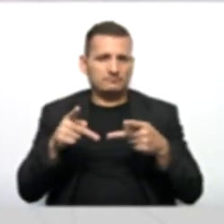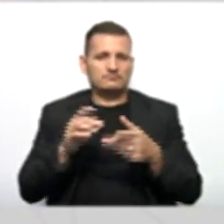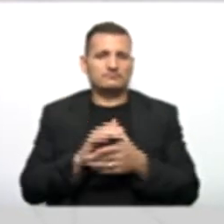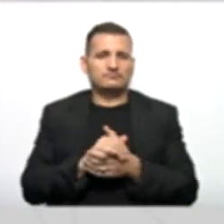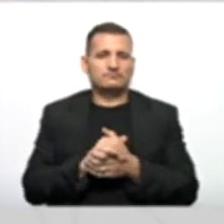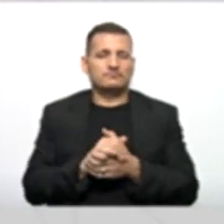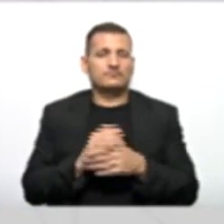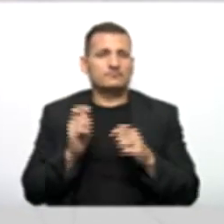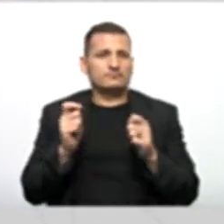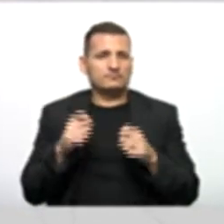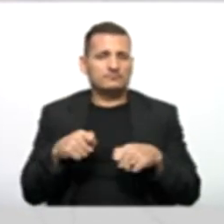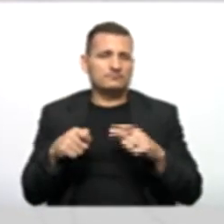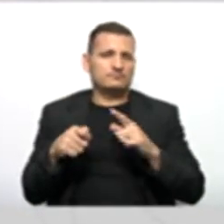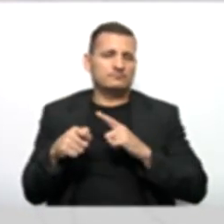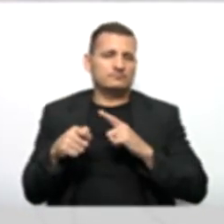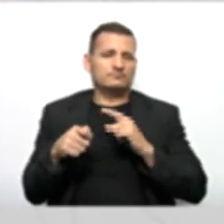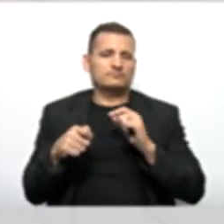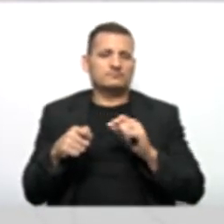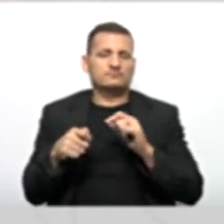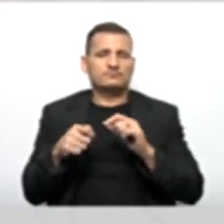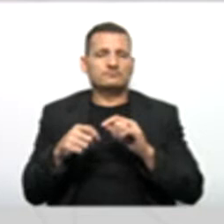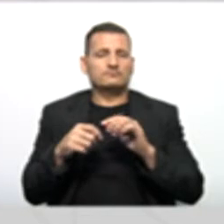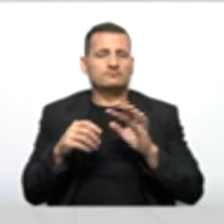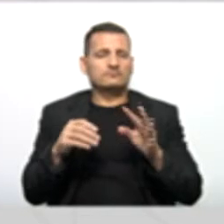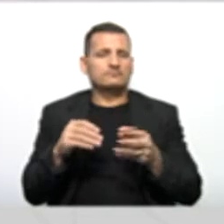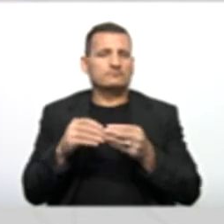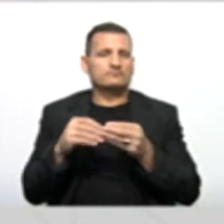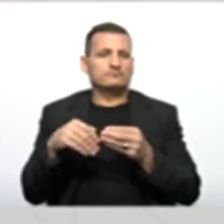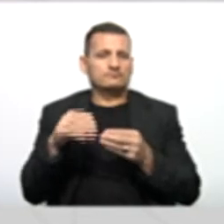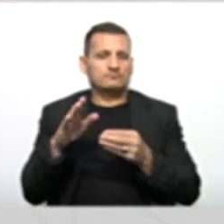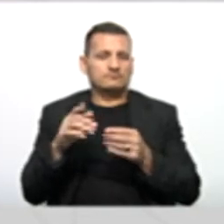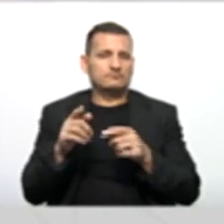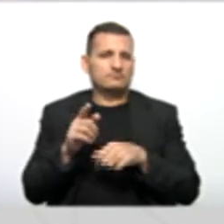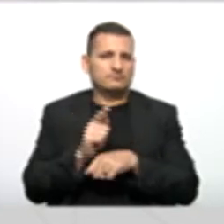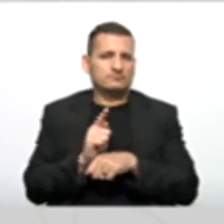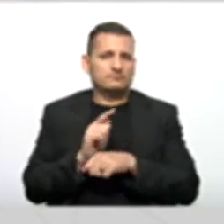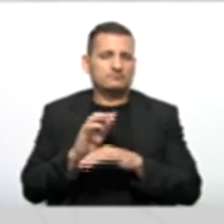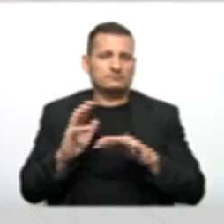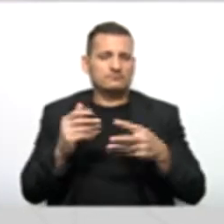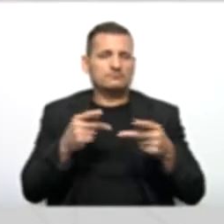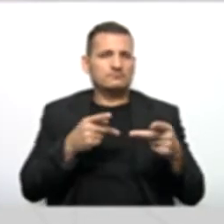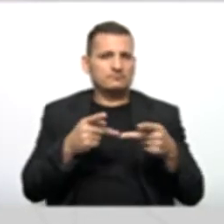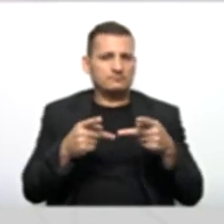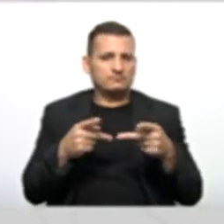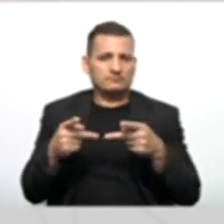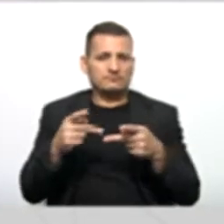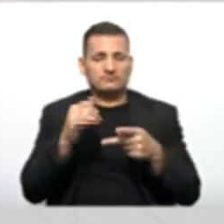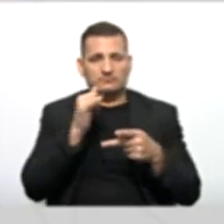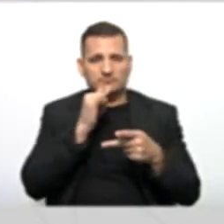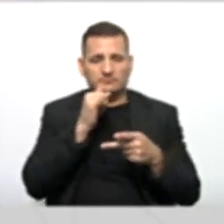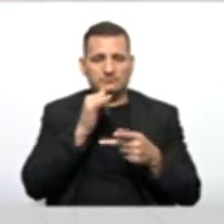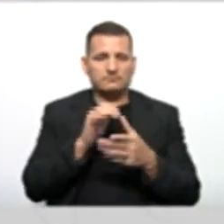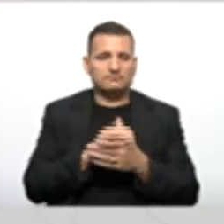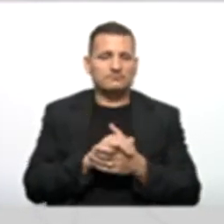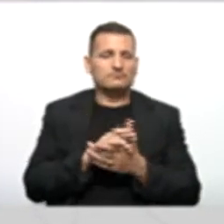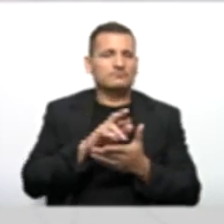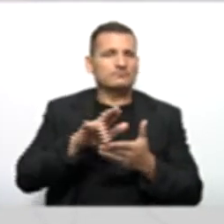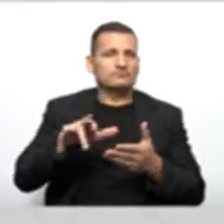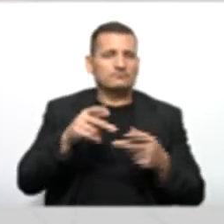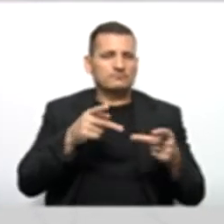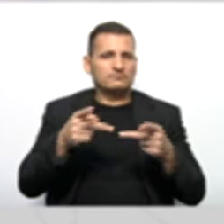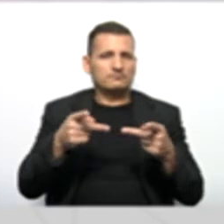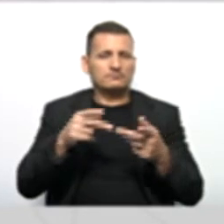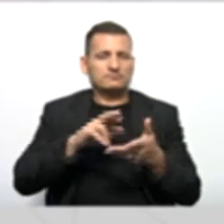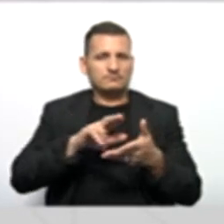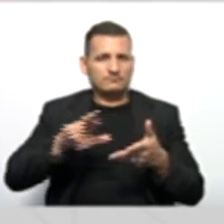possível obter ganhos adicionais, gerenciando-se todos os projetos relacionados em conjunto. Um exemplo, uma série de projetos